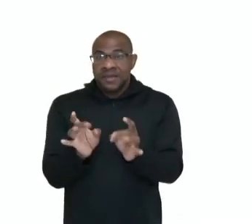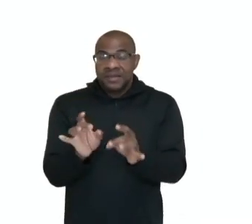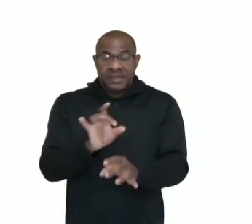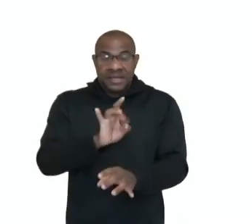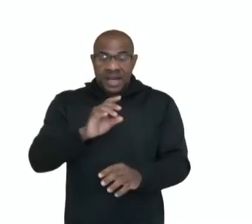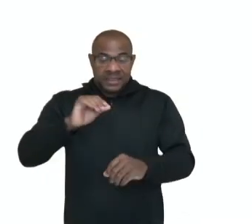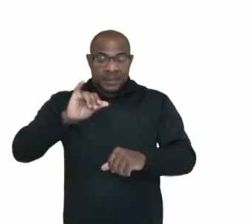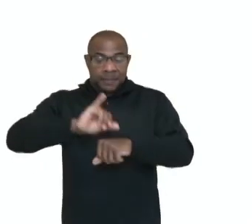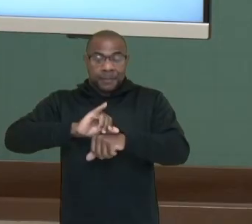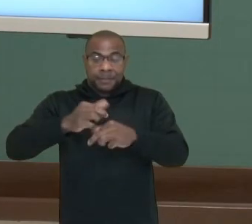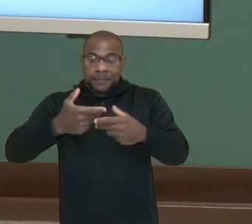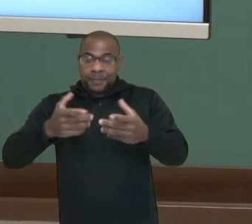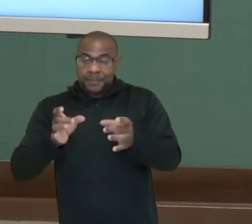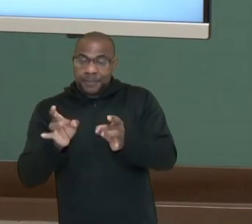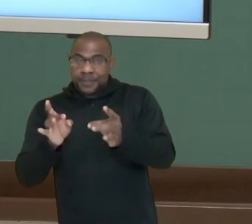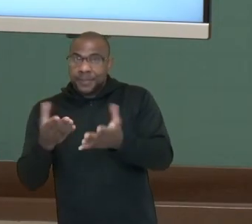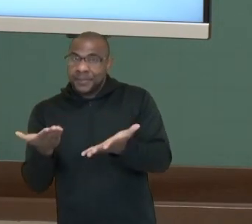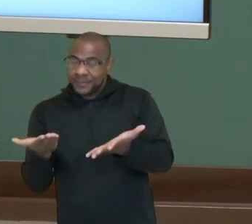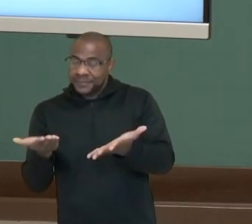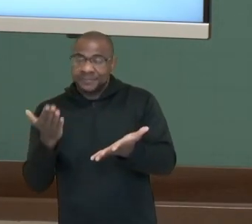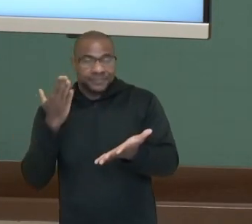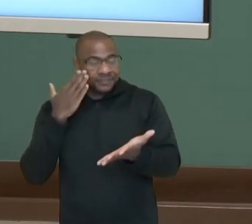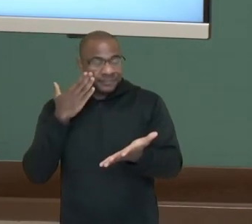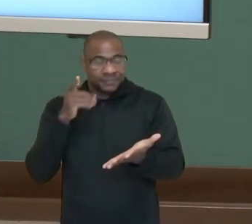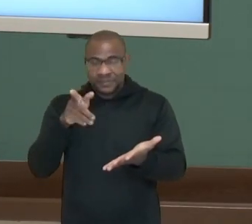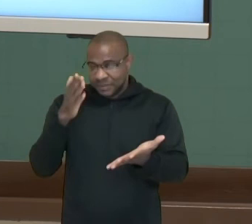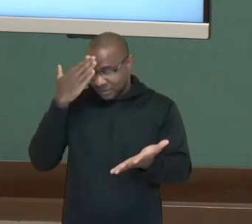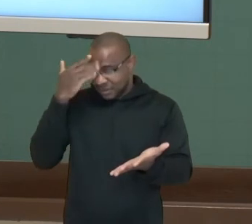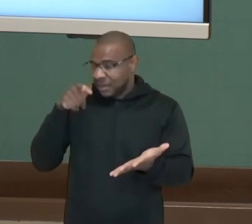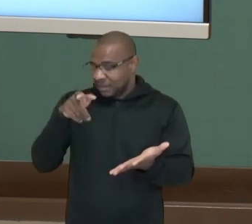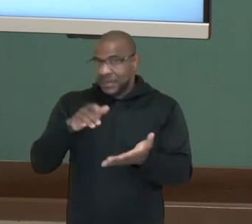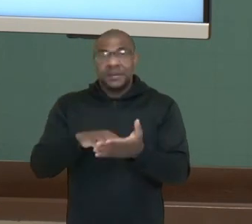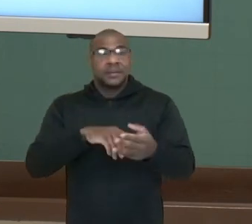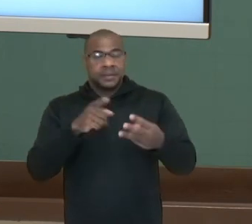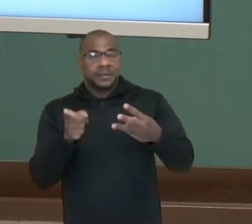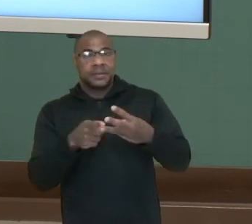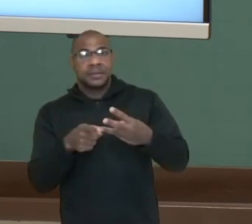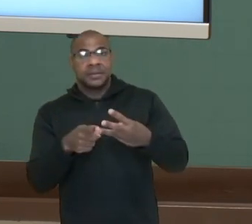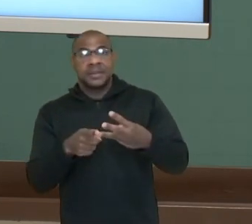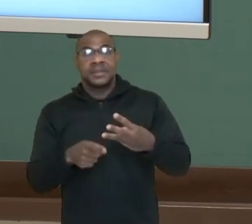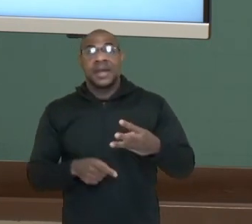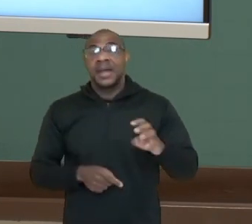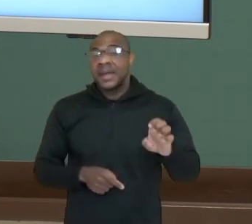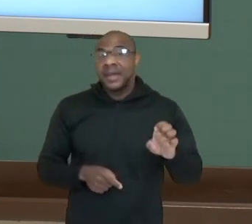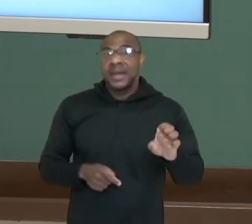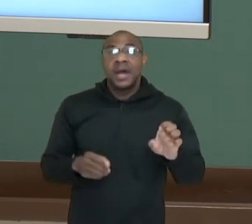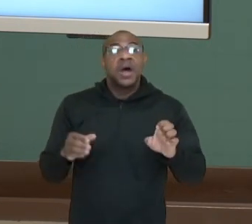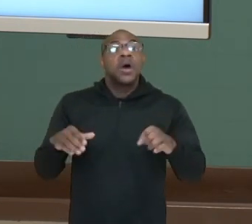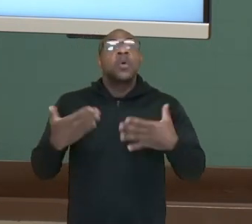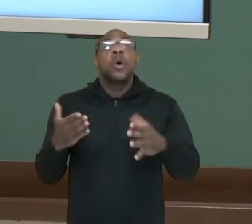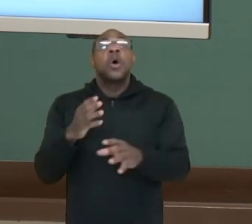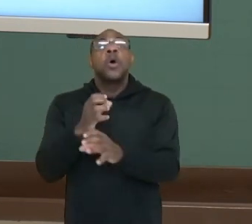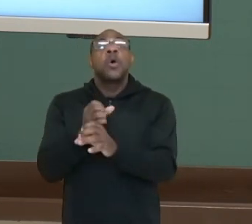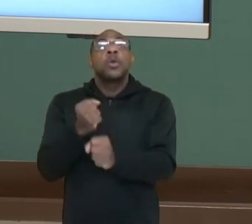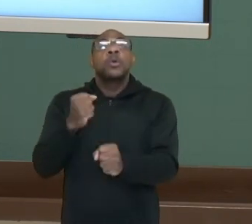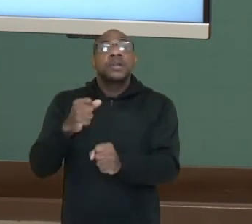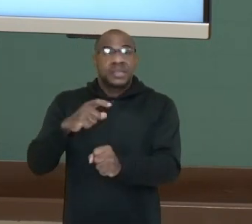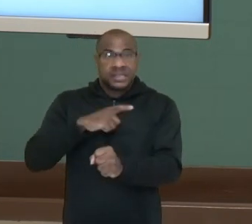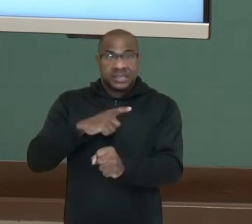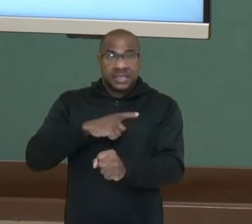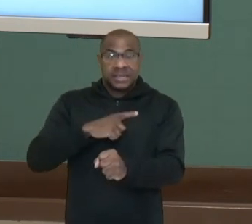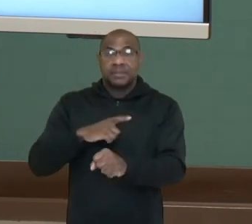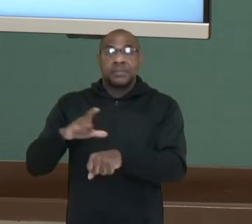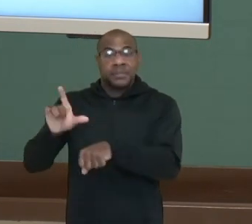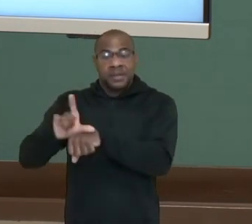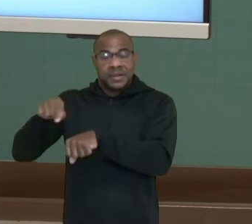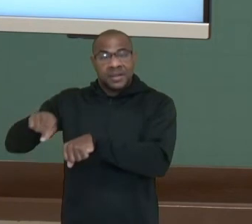produto? Porcentagem também é uma coisa que você já sabe meu querido, minha querida. E na letra E, qual é o lucro obtido pelo